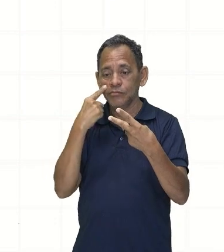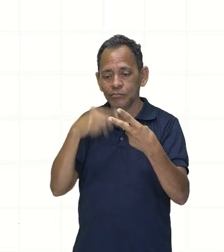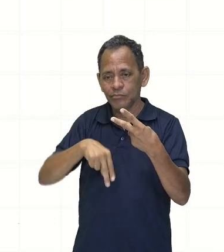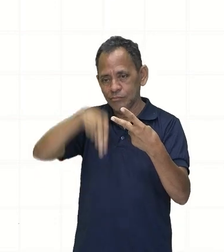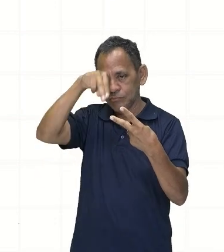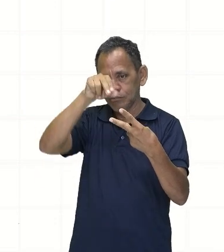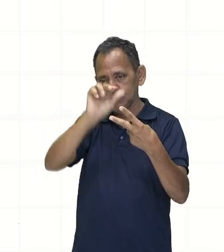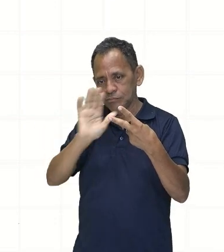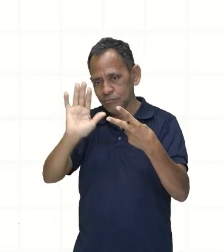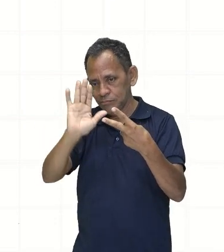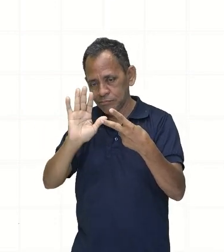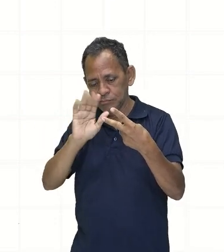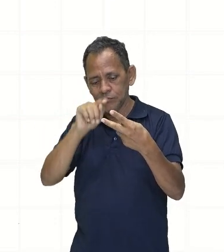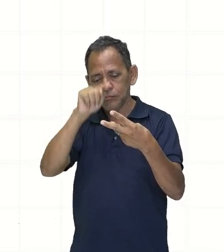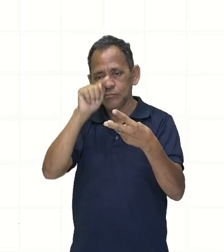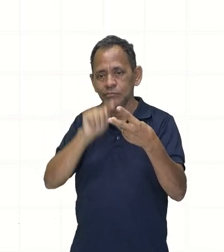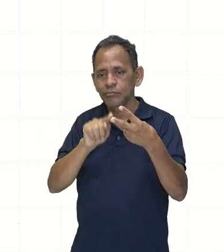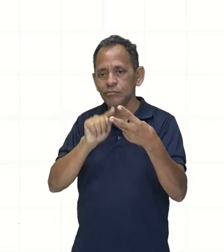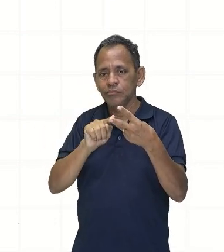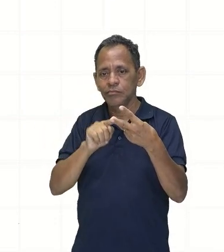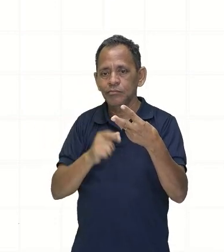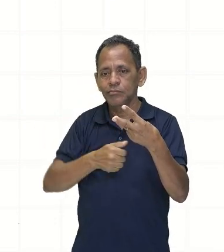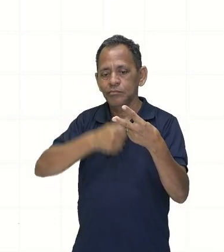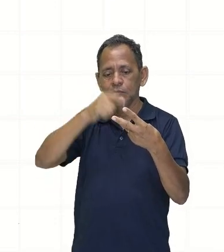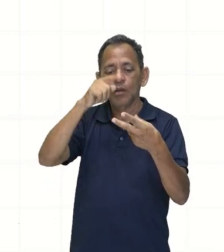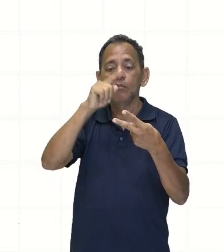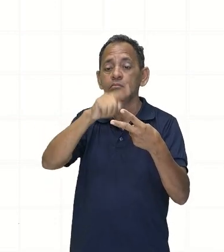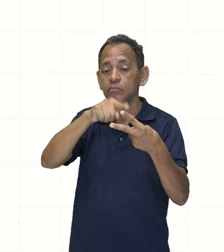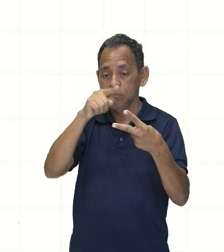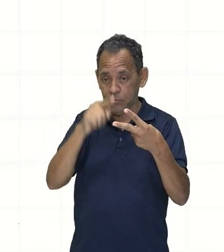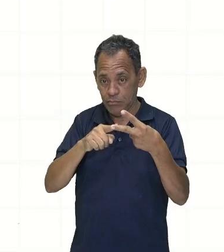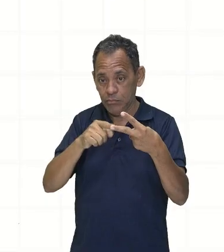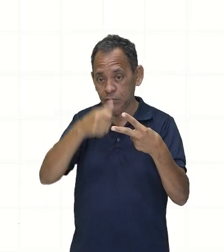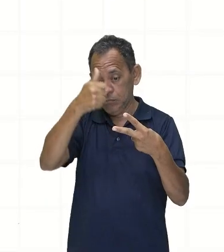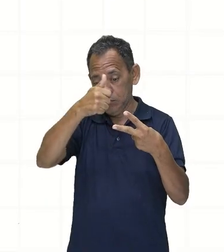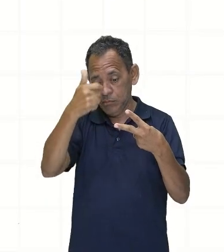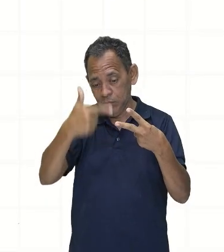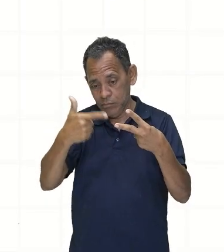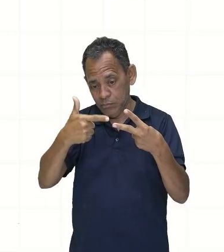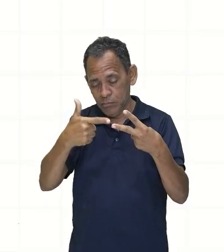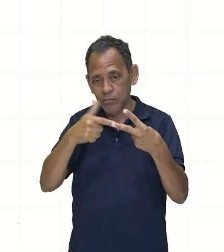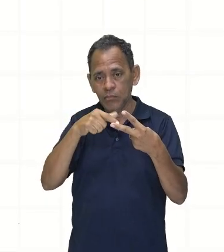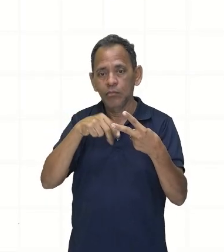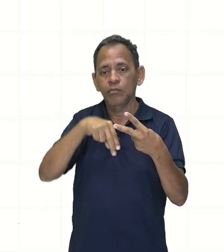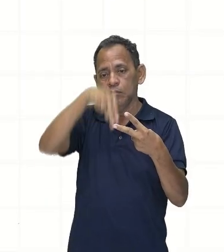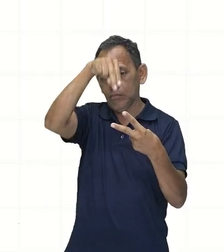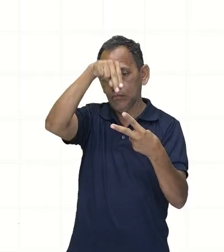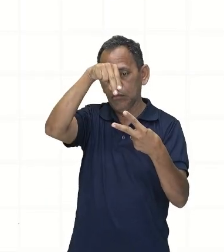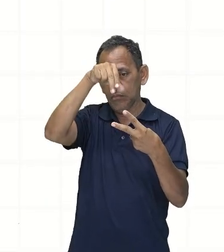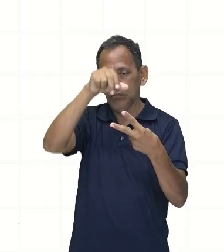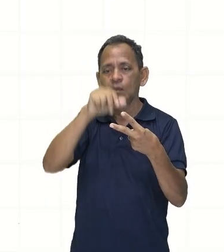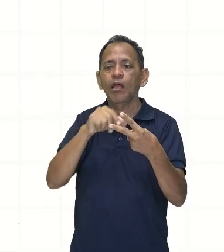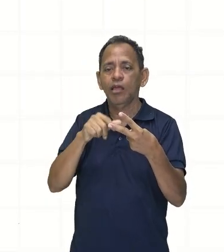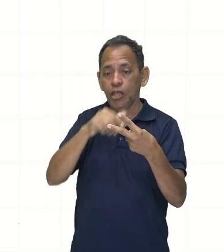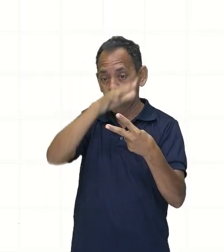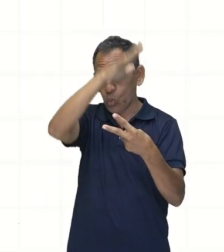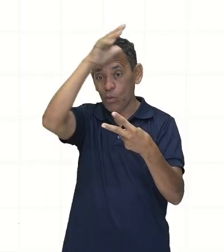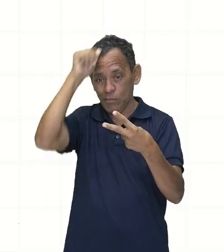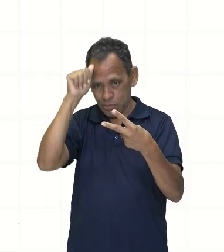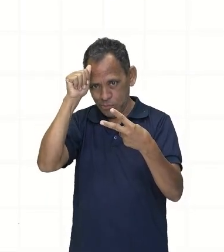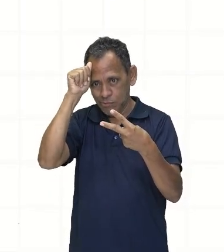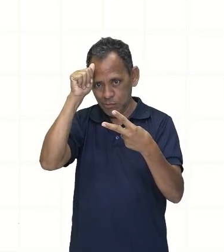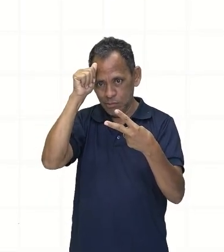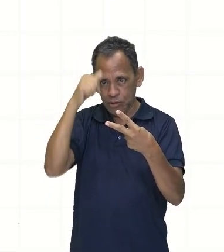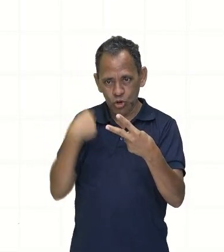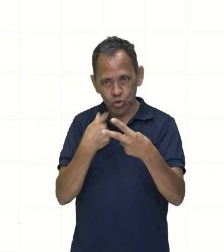nordeste. E nós temos, primeiro e segundo lugar, um estado da região norte, que é o Amazonas, né, o nosso estado. E, em